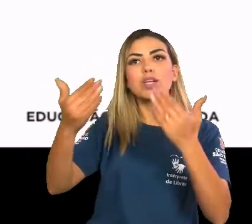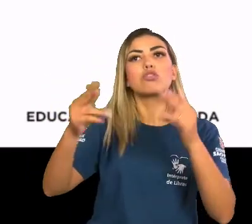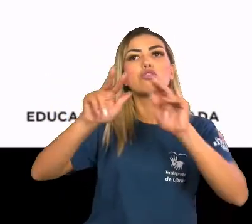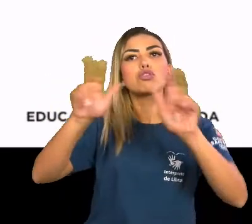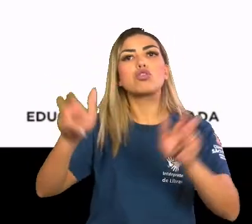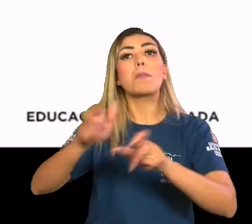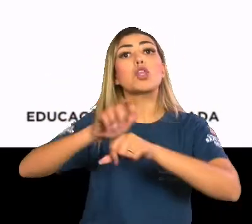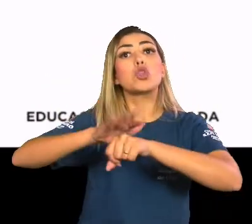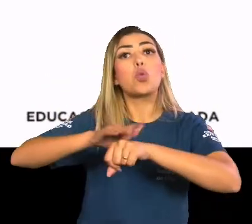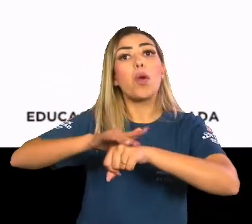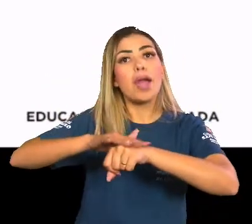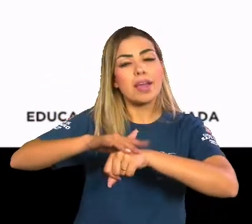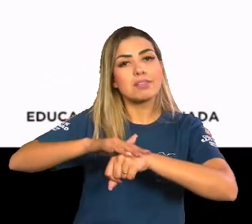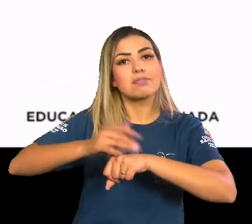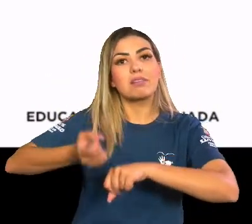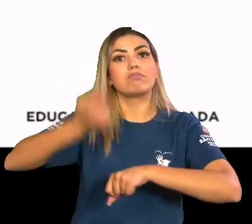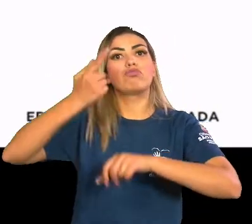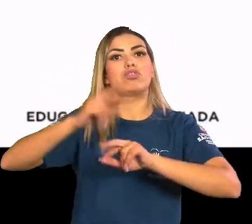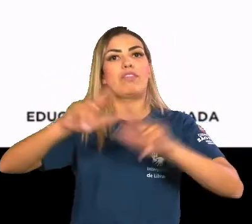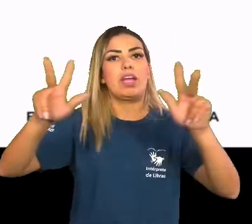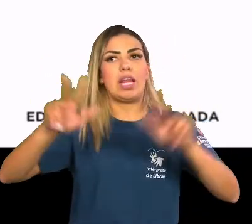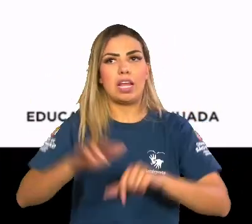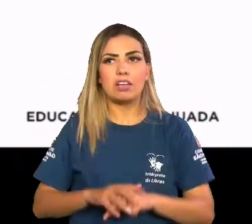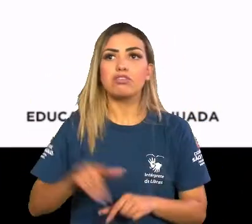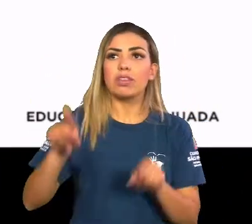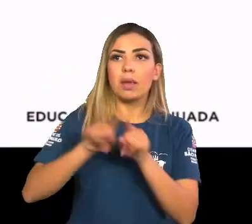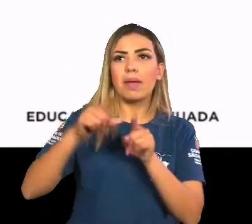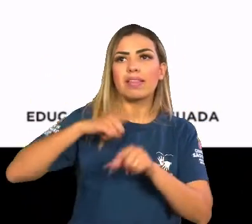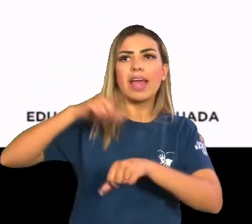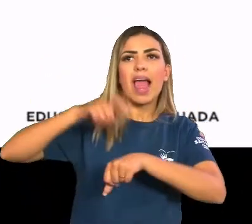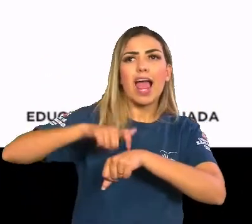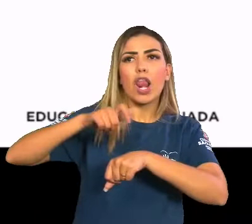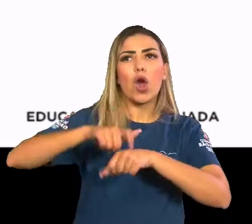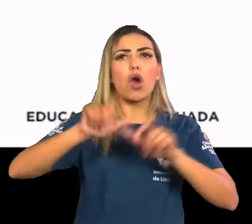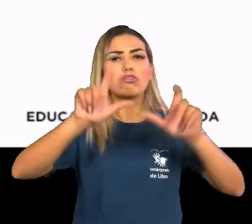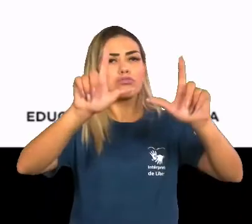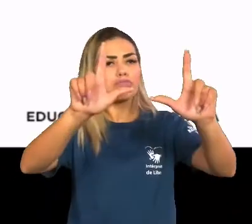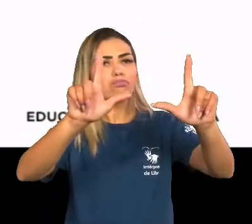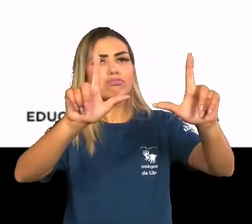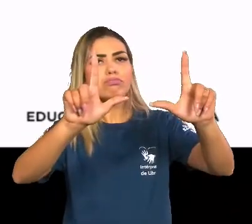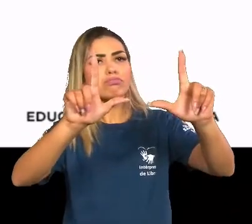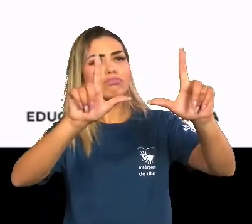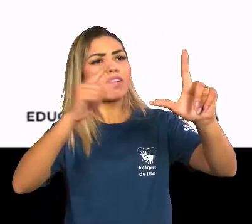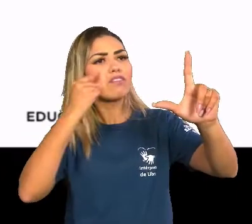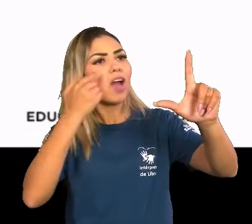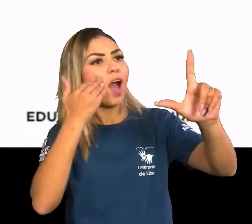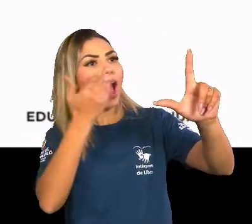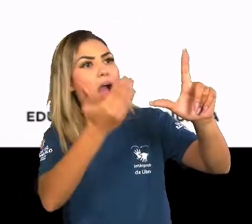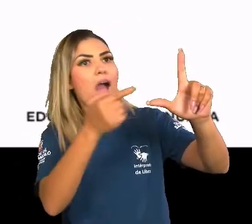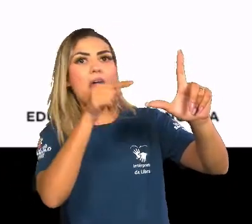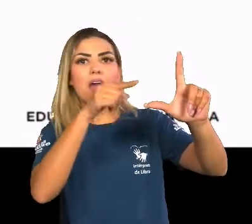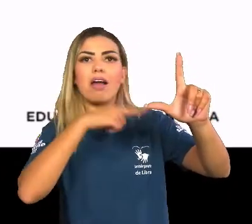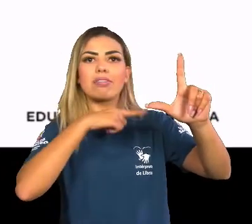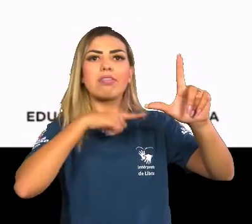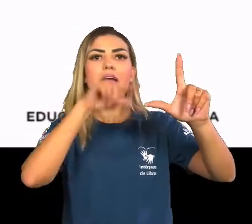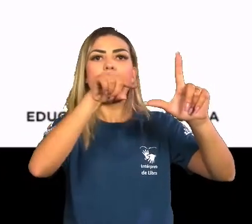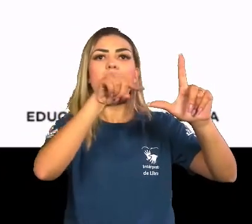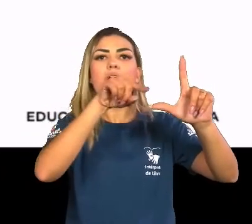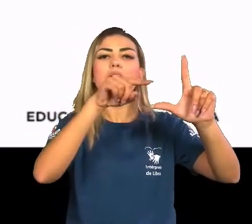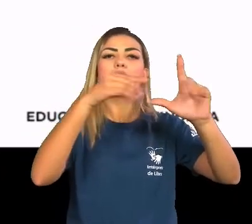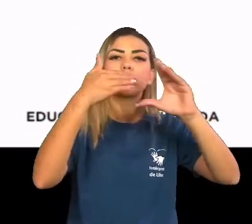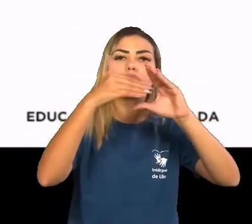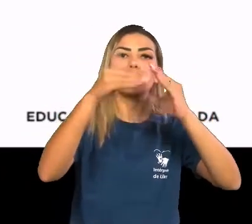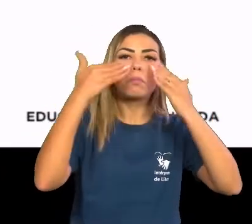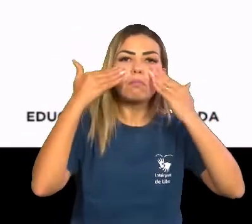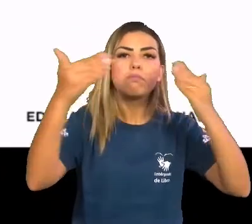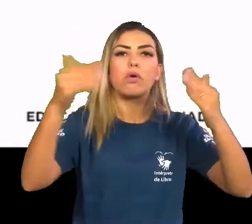distintas, os relógios e pontos de ônibus da cidade foram ocupados com mensagens sobre o Dia Mundial das Doenças Raras, a